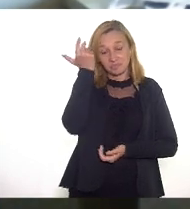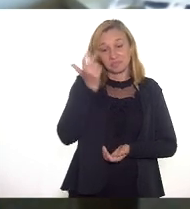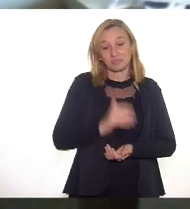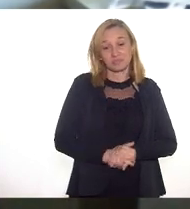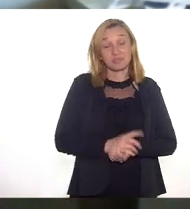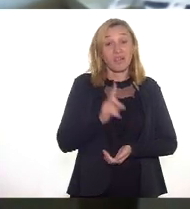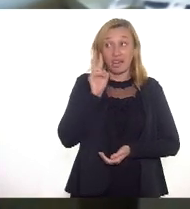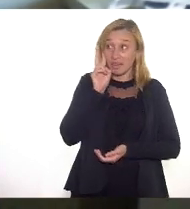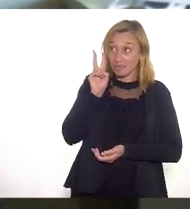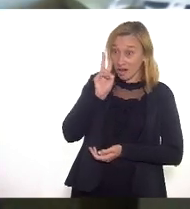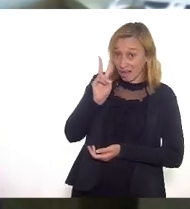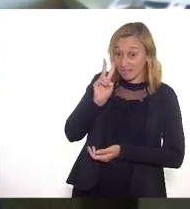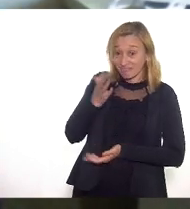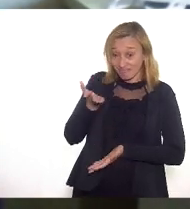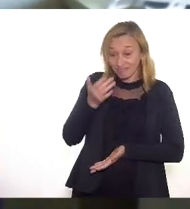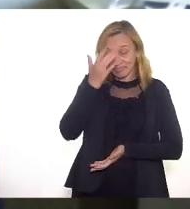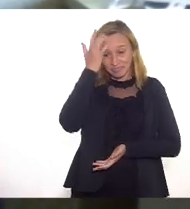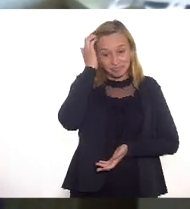de lembrar, né,